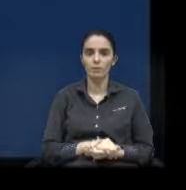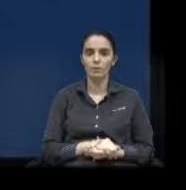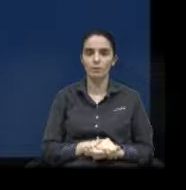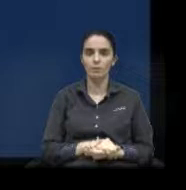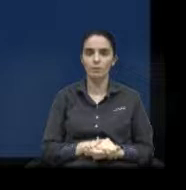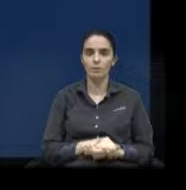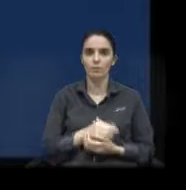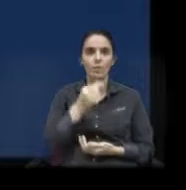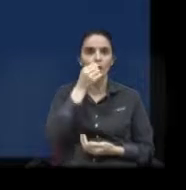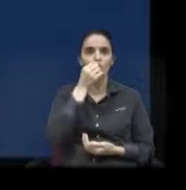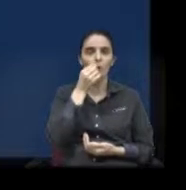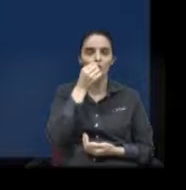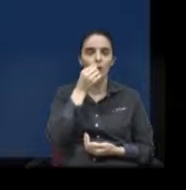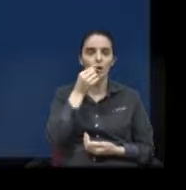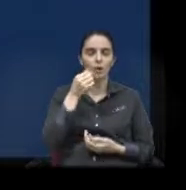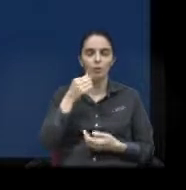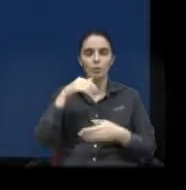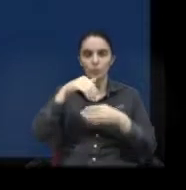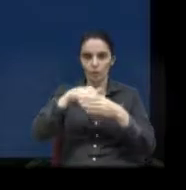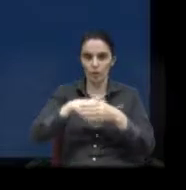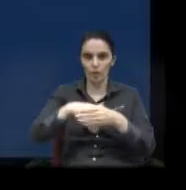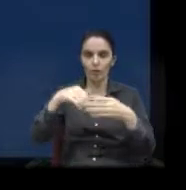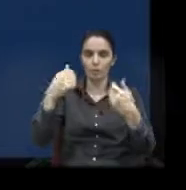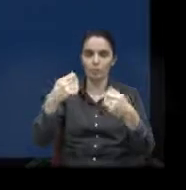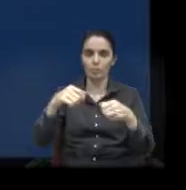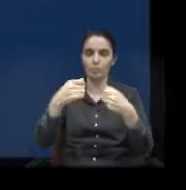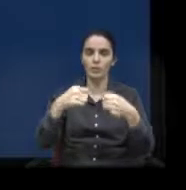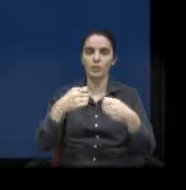Estevão Nogueira. 89.